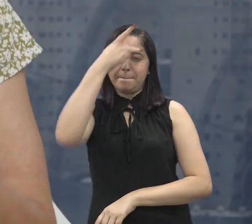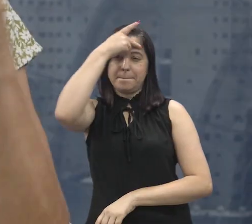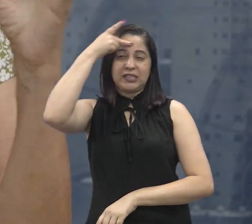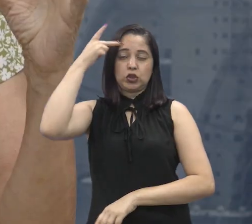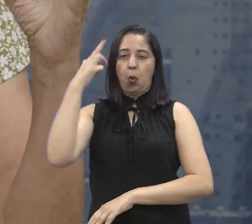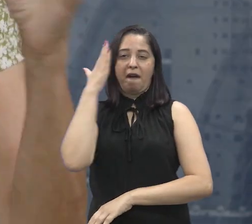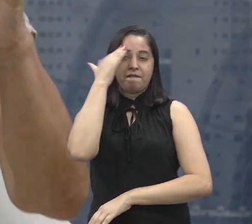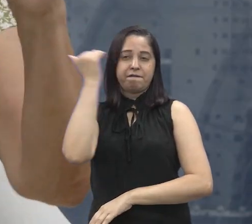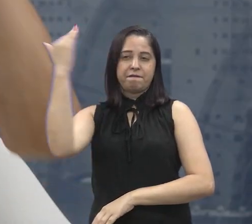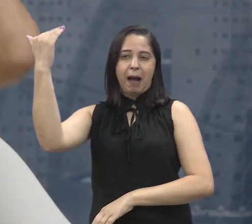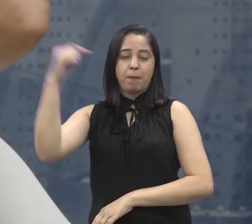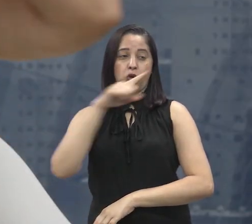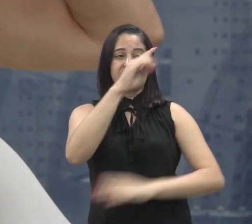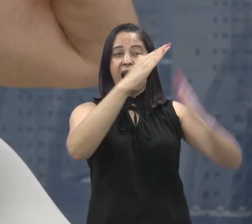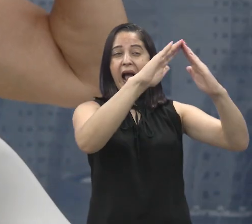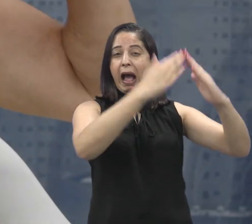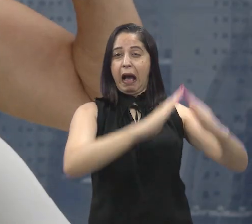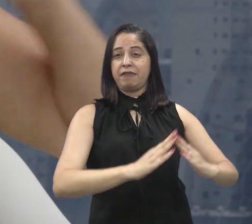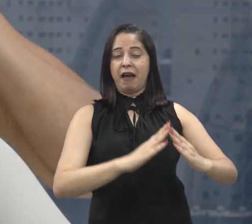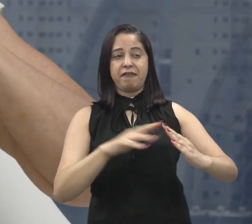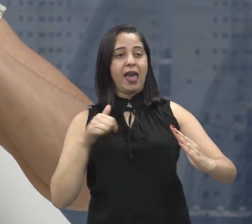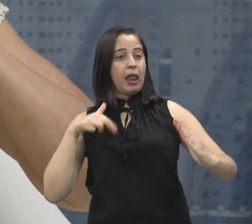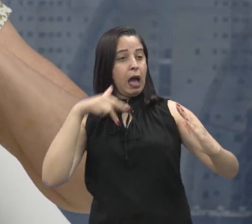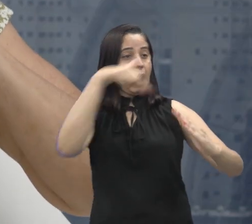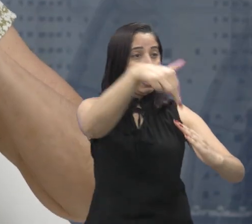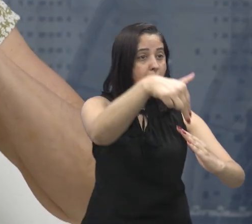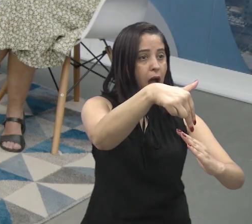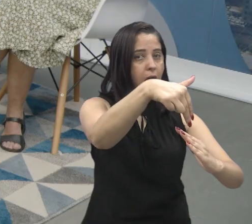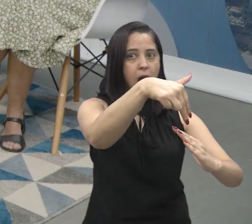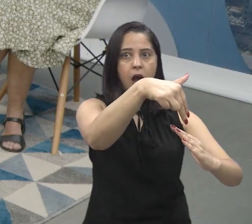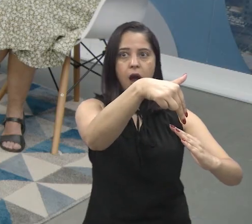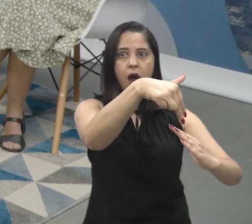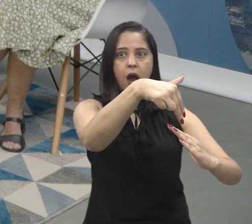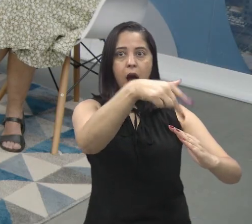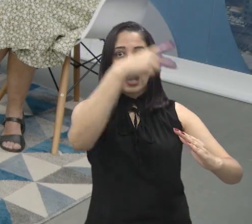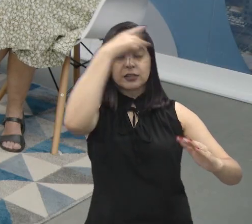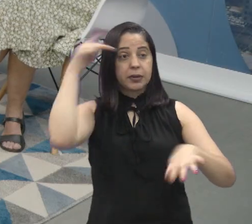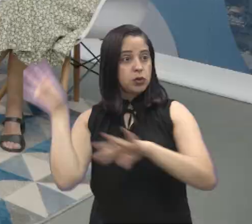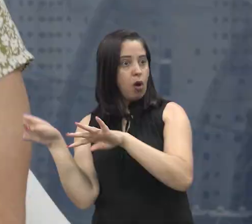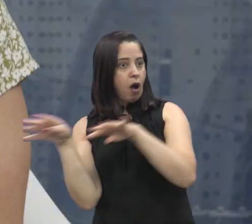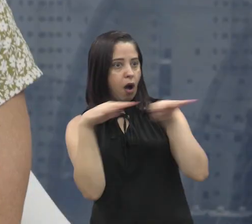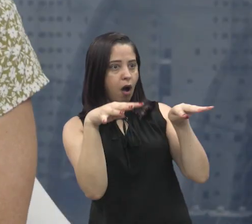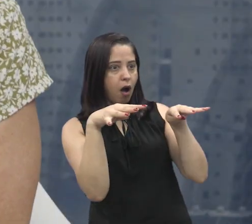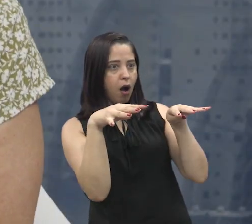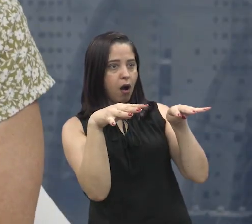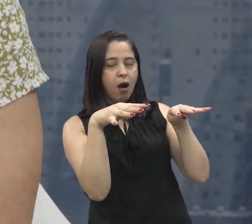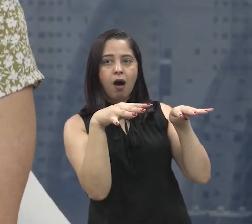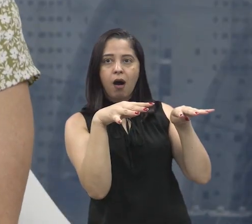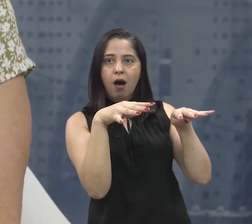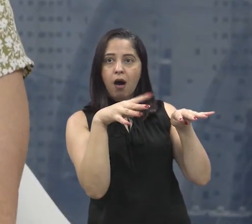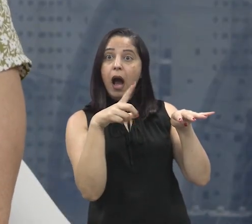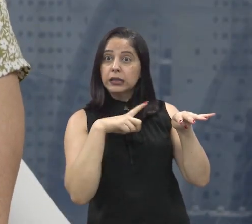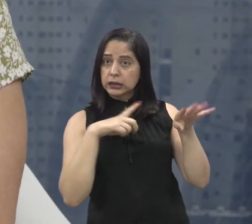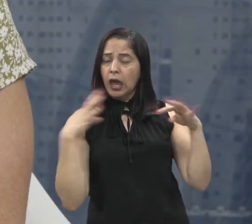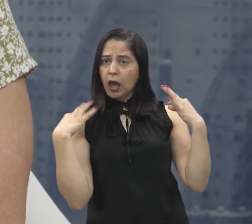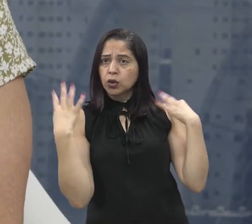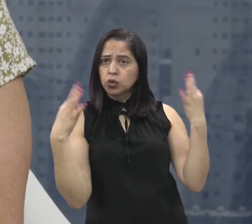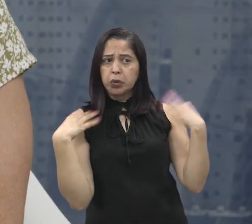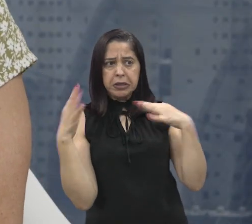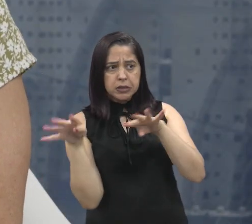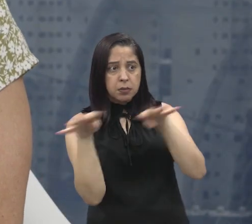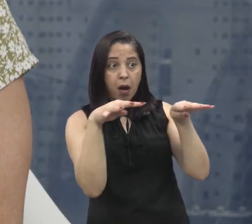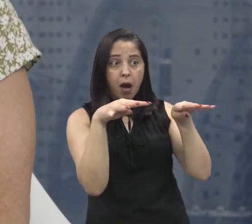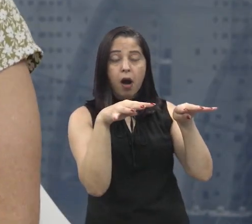Então, traz um foco na Rocinha, não é? Um grande astro de cinema, da